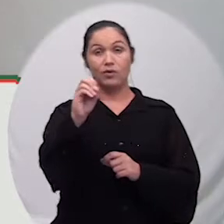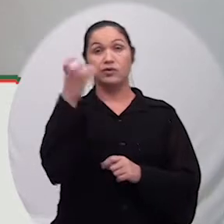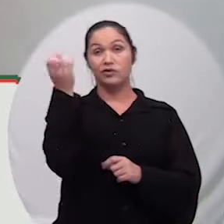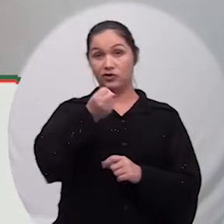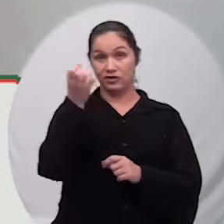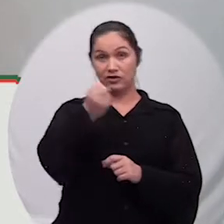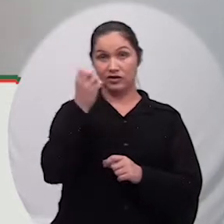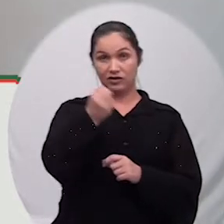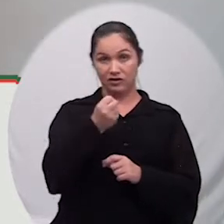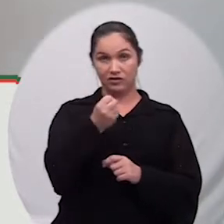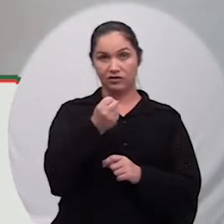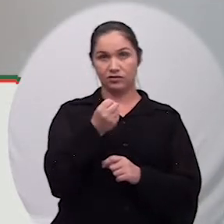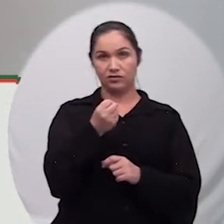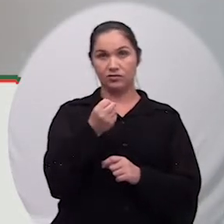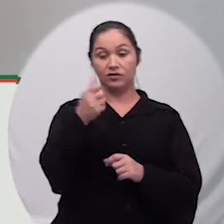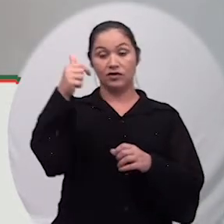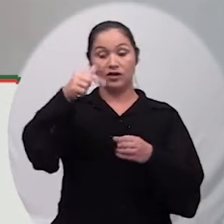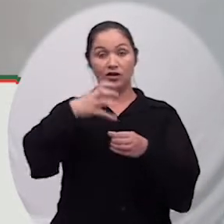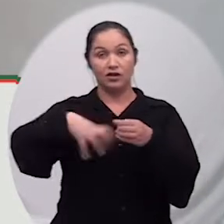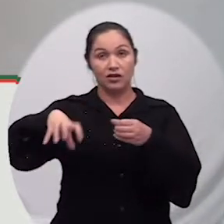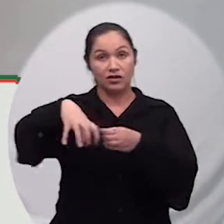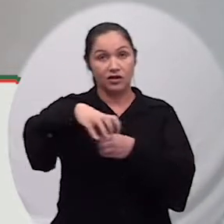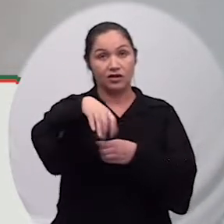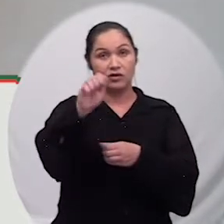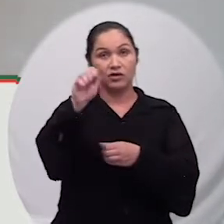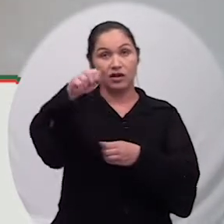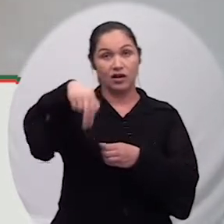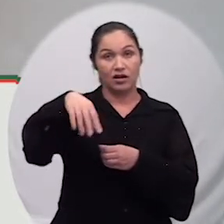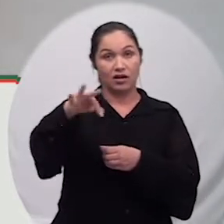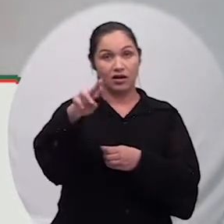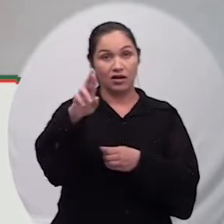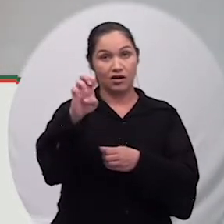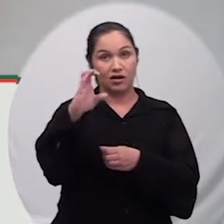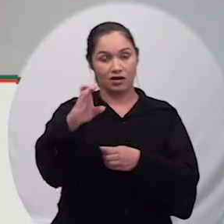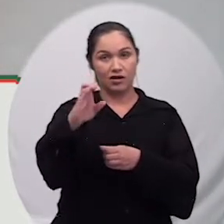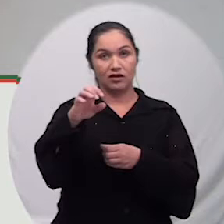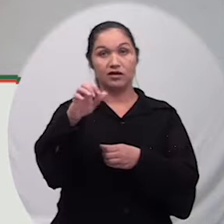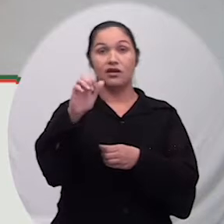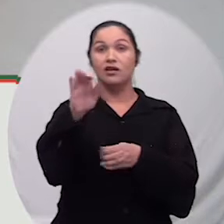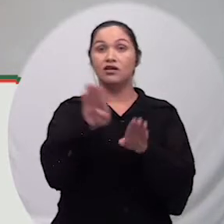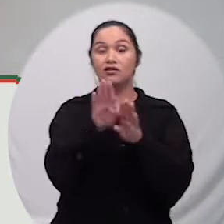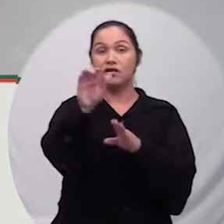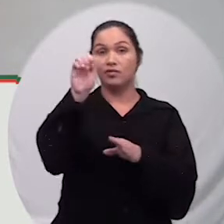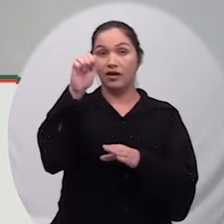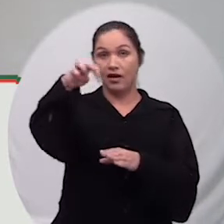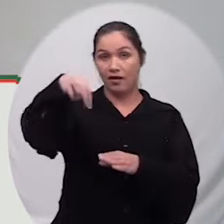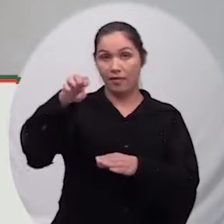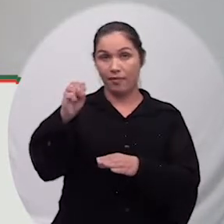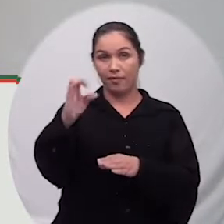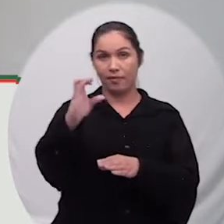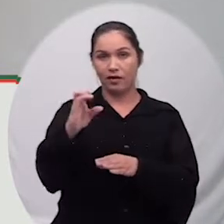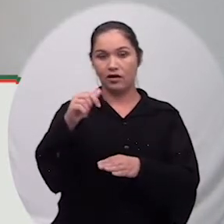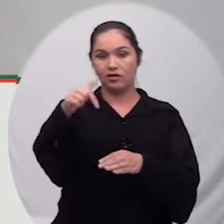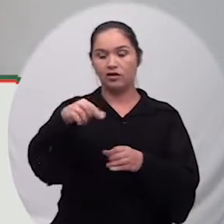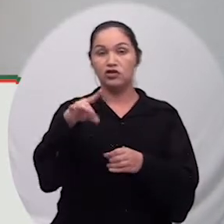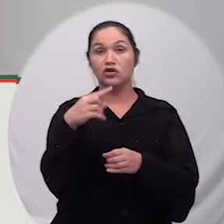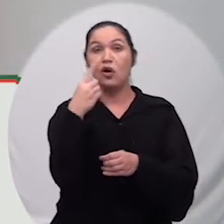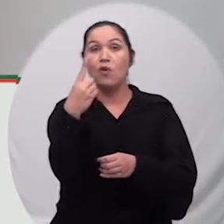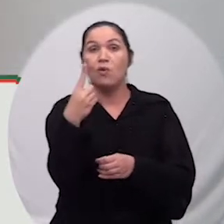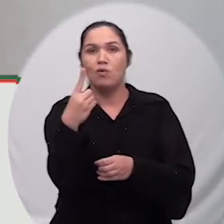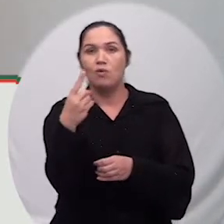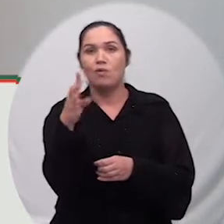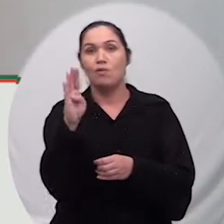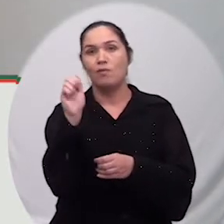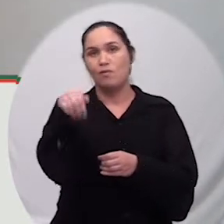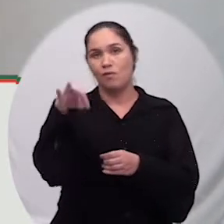leite em toda a região da ANREC e da AMESC, que era no município de Tubarão. Agora podemos também ter o banco de leite aqui